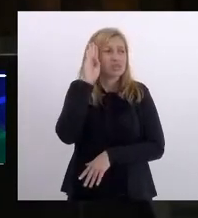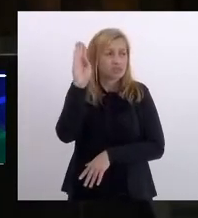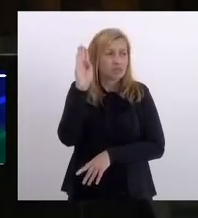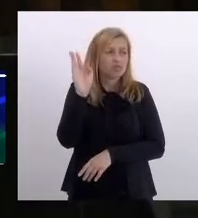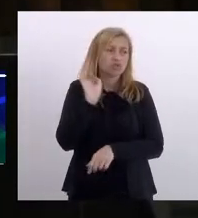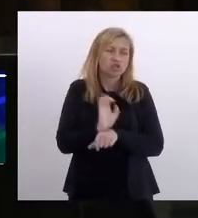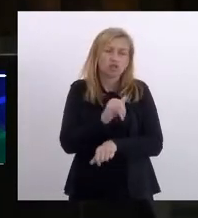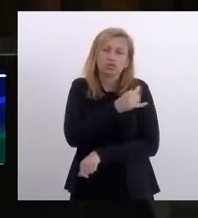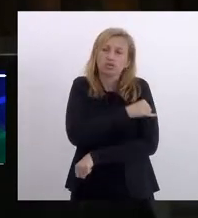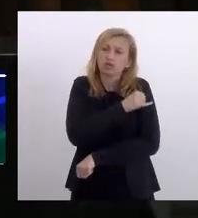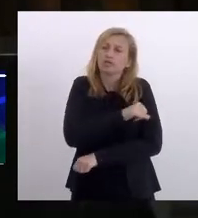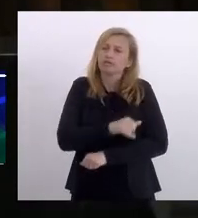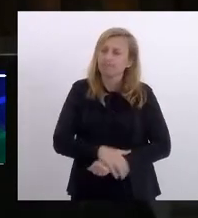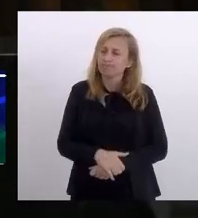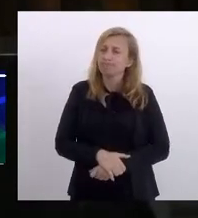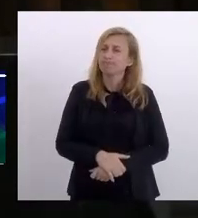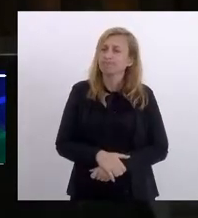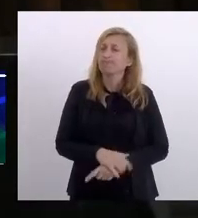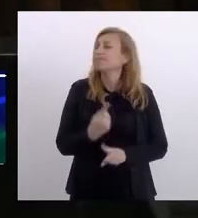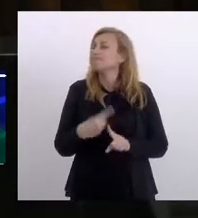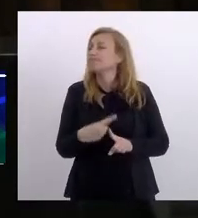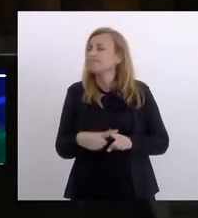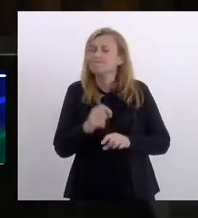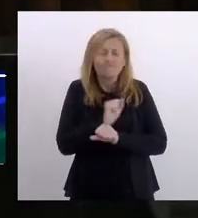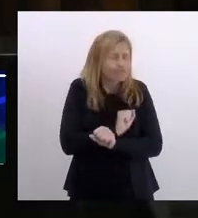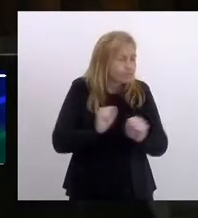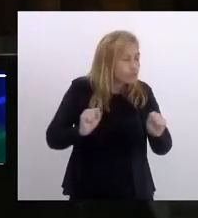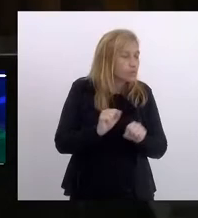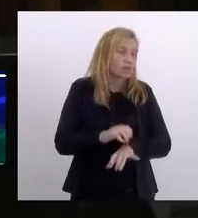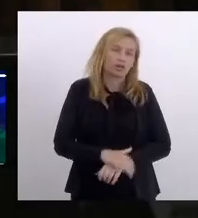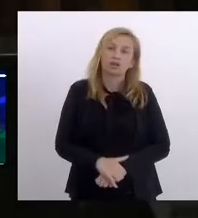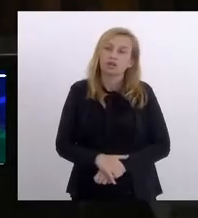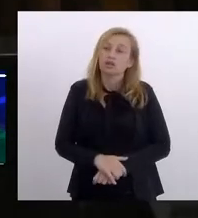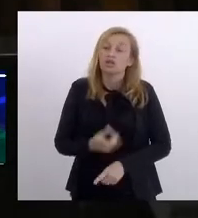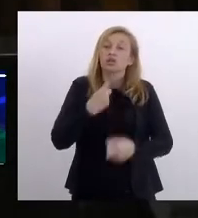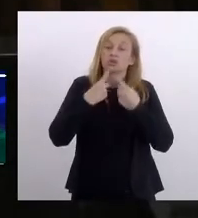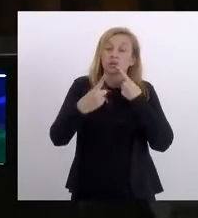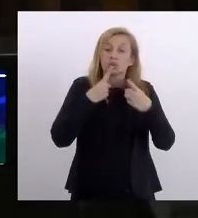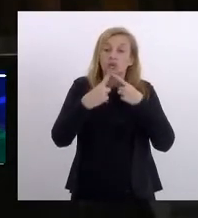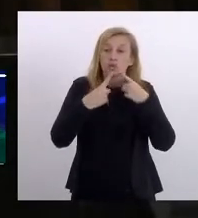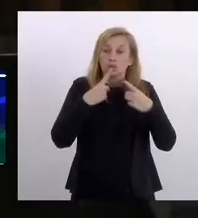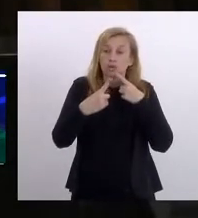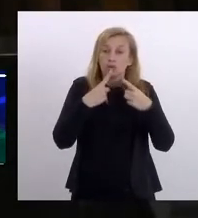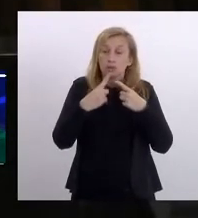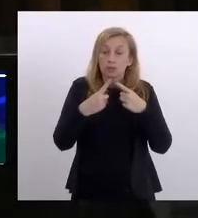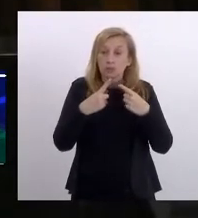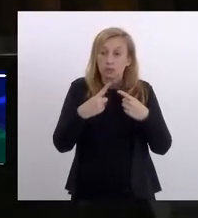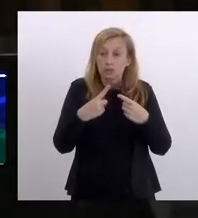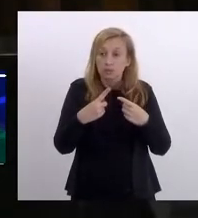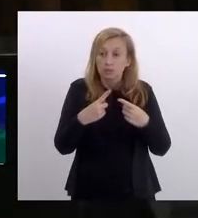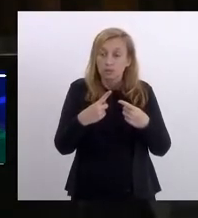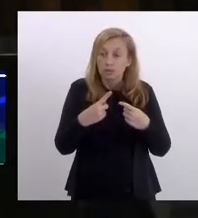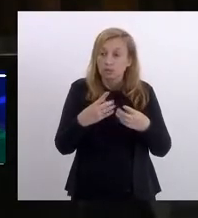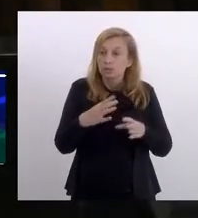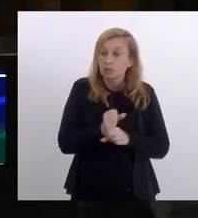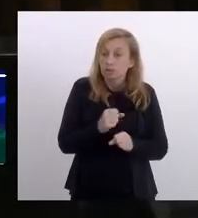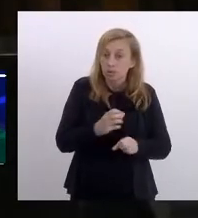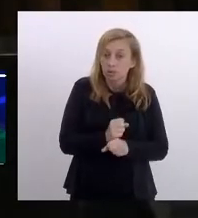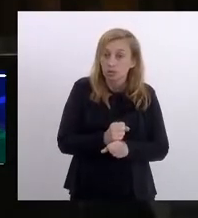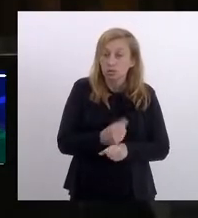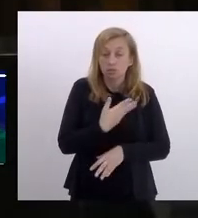no Estado do Rio de Janeiro, porque é impossível debater as contas públicas. É